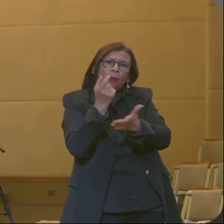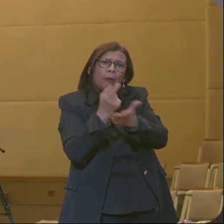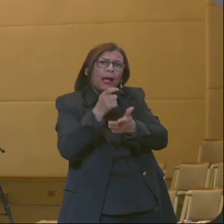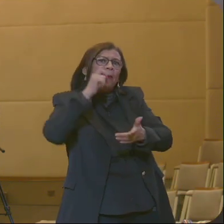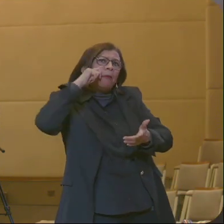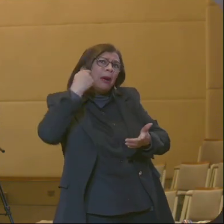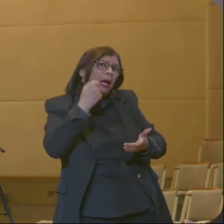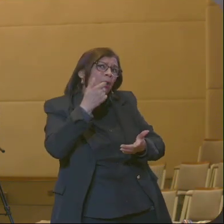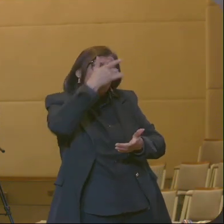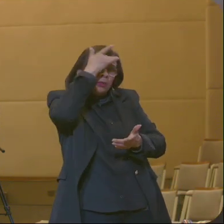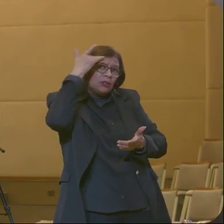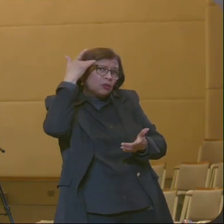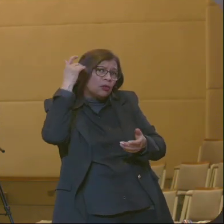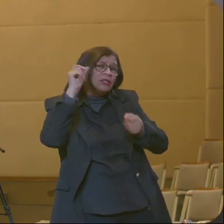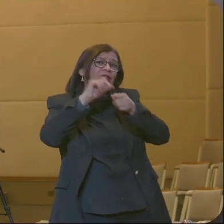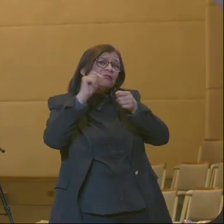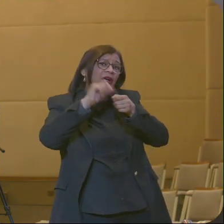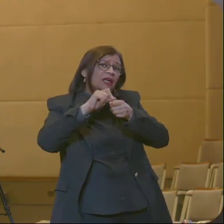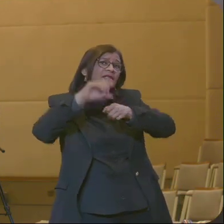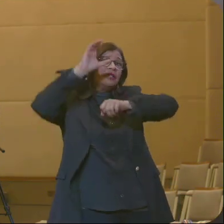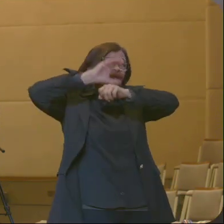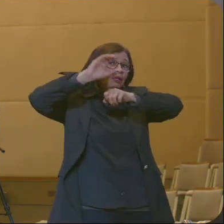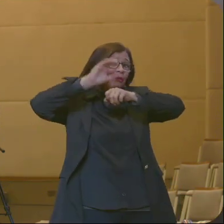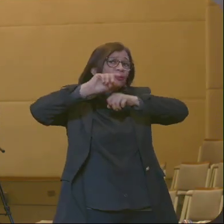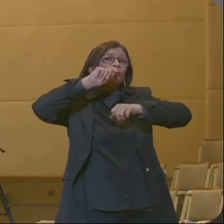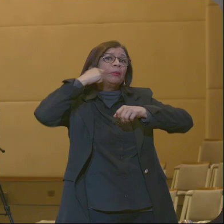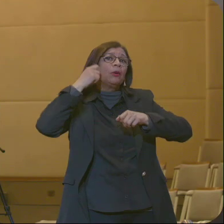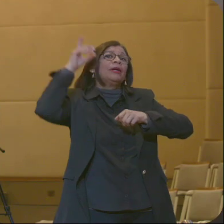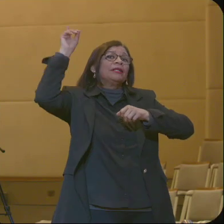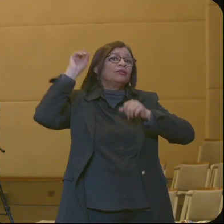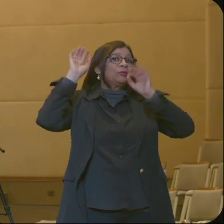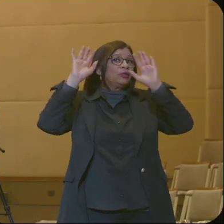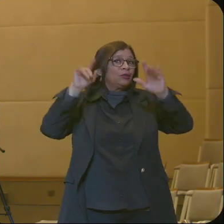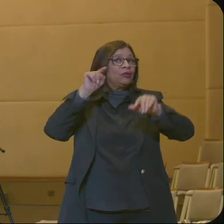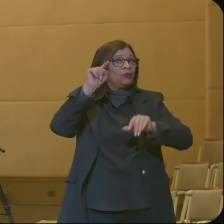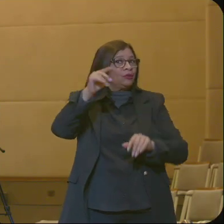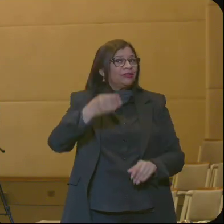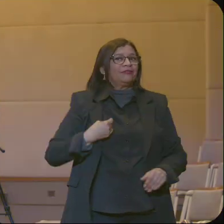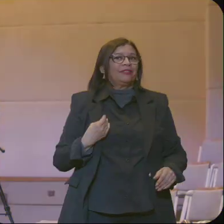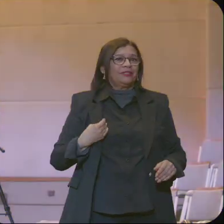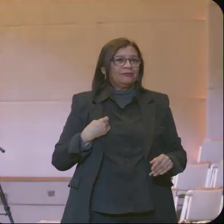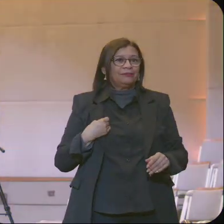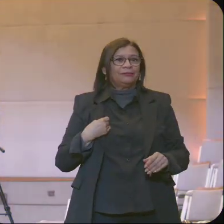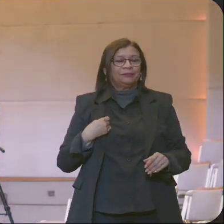pelos rapazes ali no curso de panificação. Que Deus abençoe você.